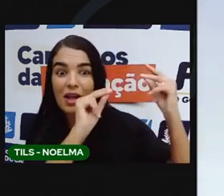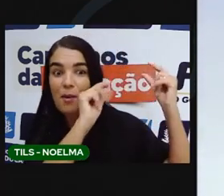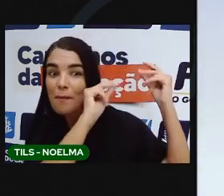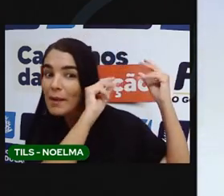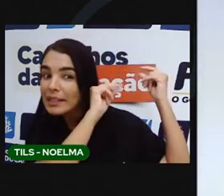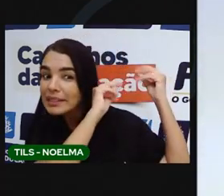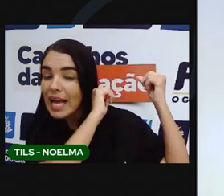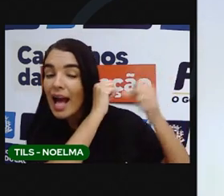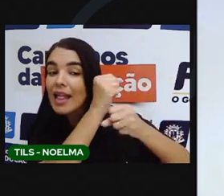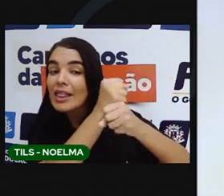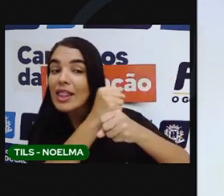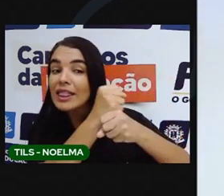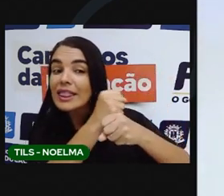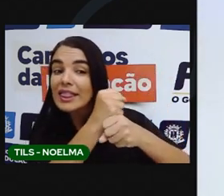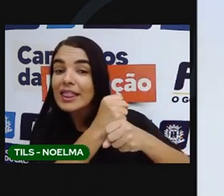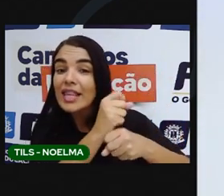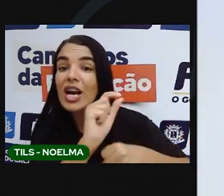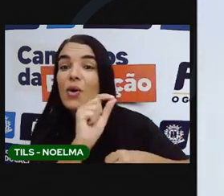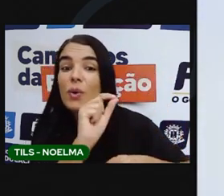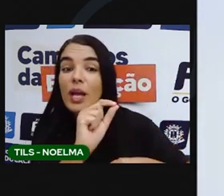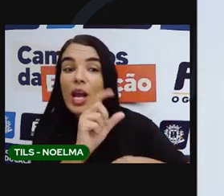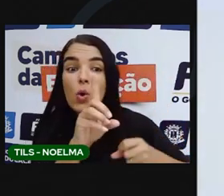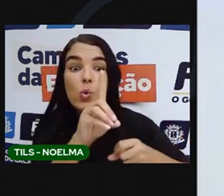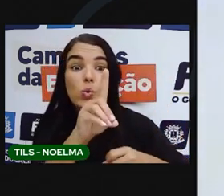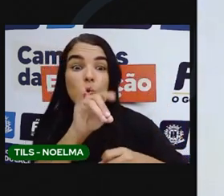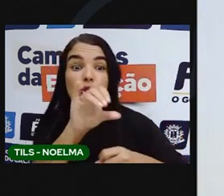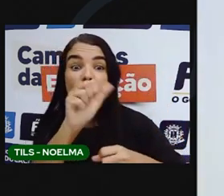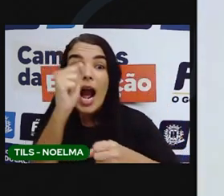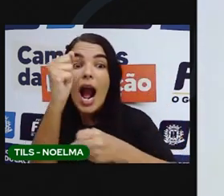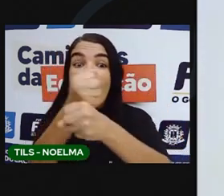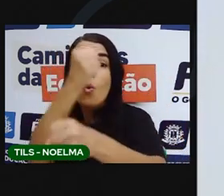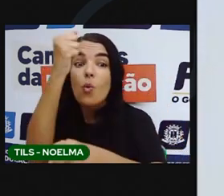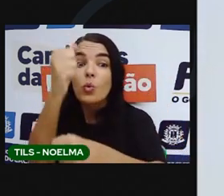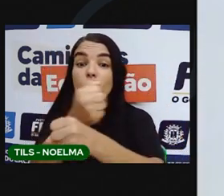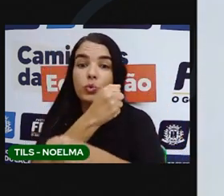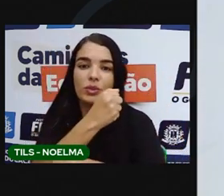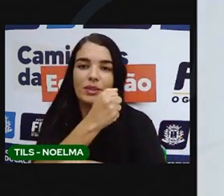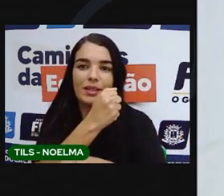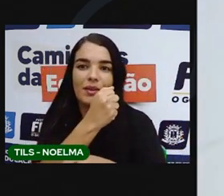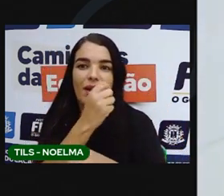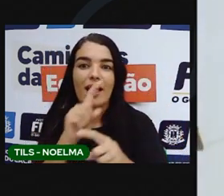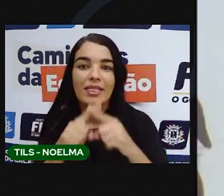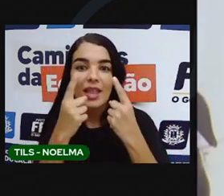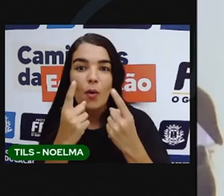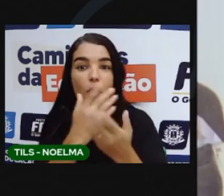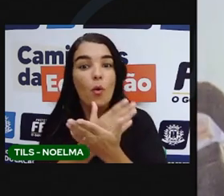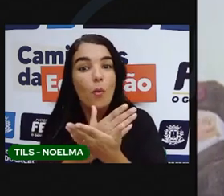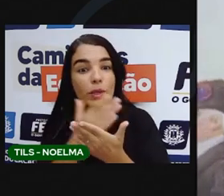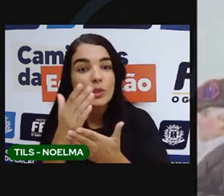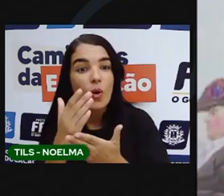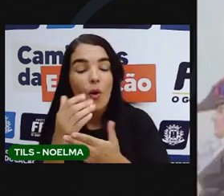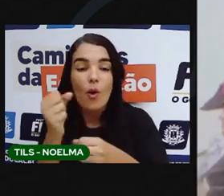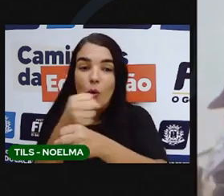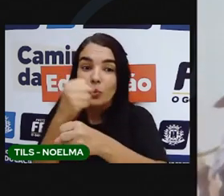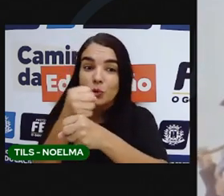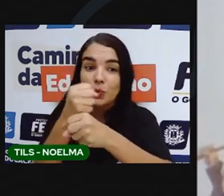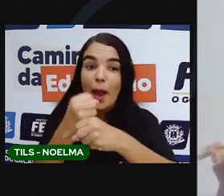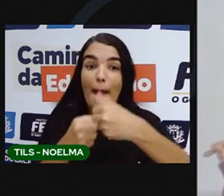de construção bem cima da porta assim ela foi construída em 1820 também